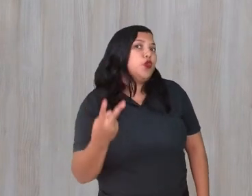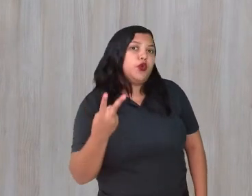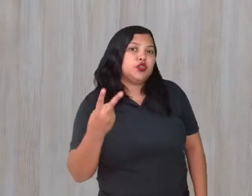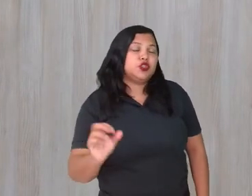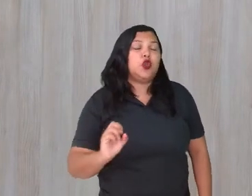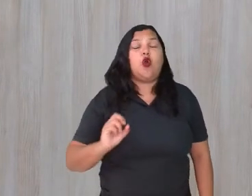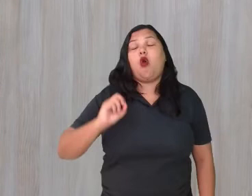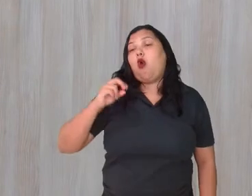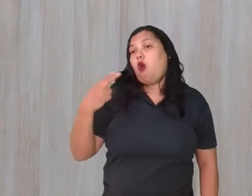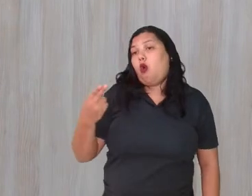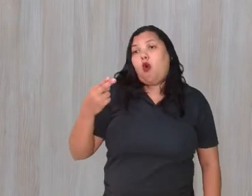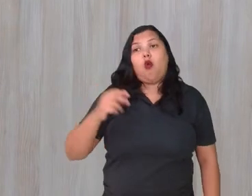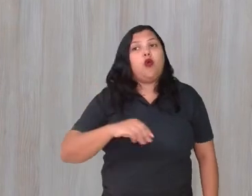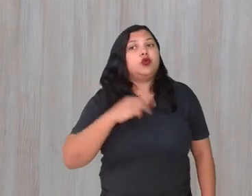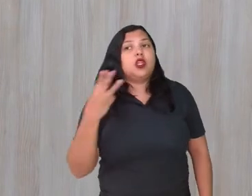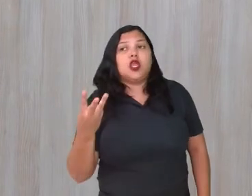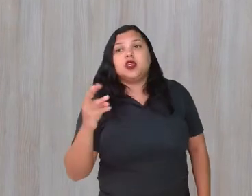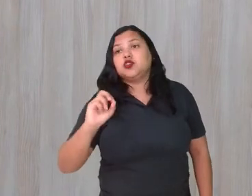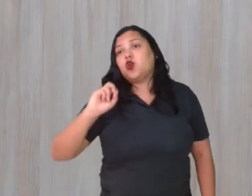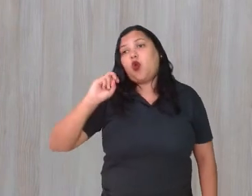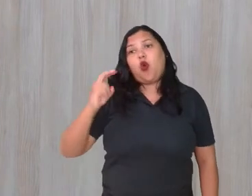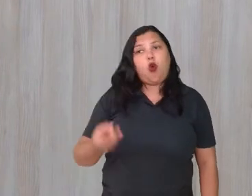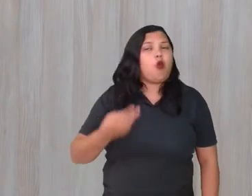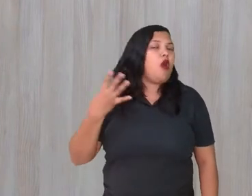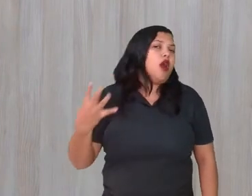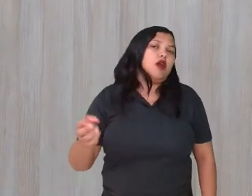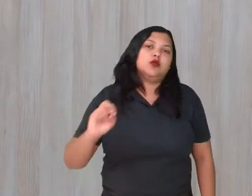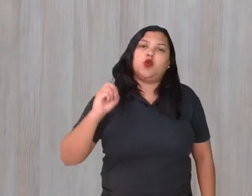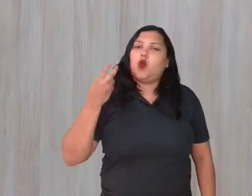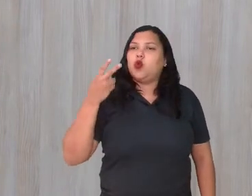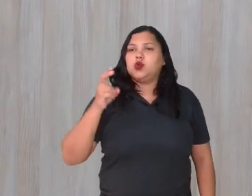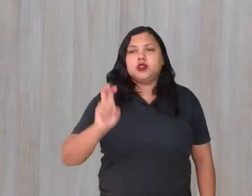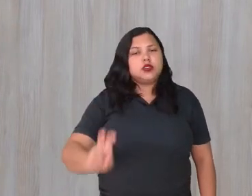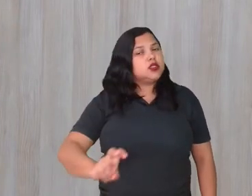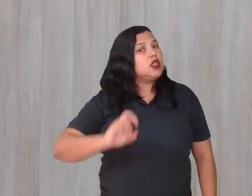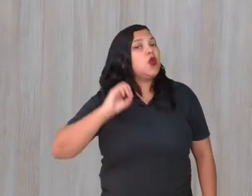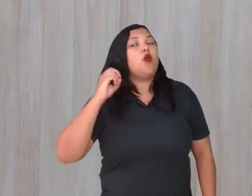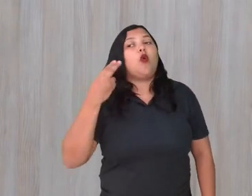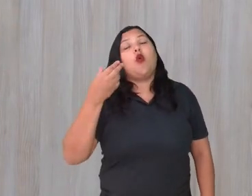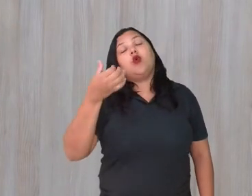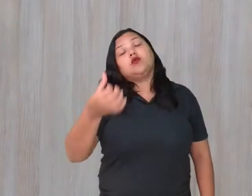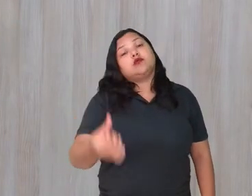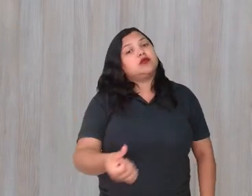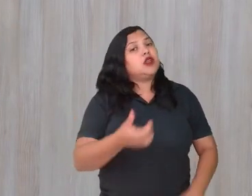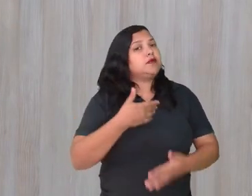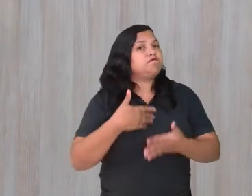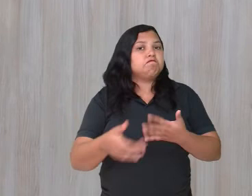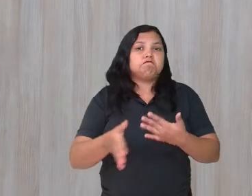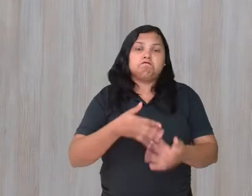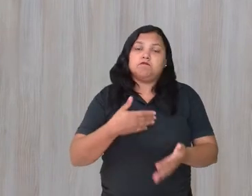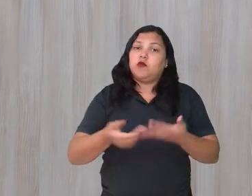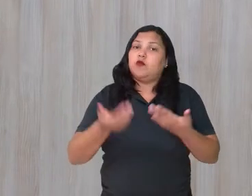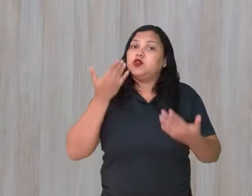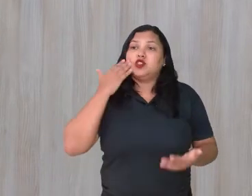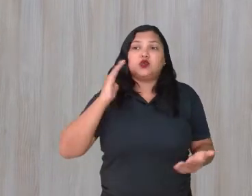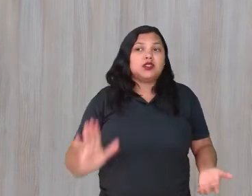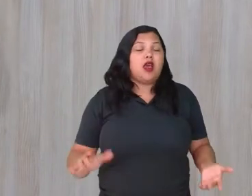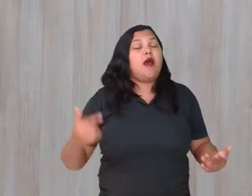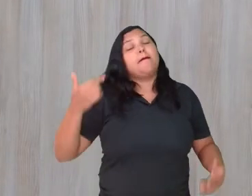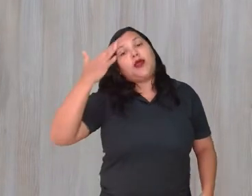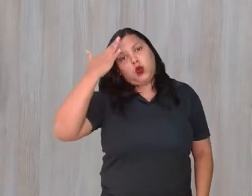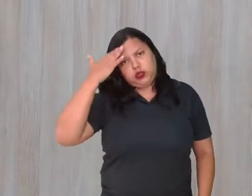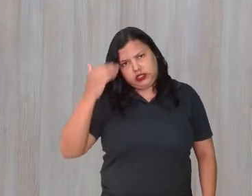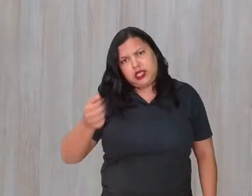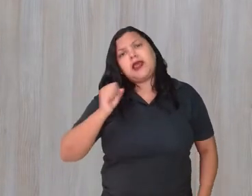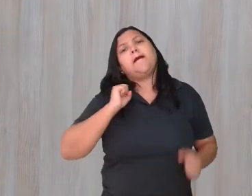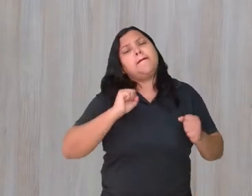face 2, ou sair a face 3, a face 4, a face 5 e a face 6. Ou seja, eu sei que